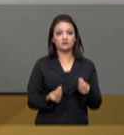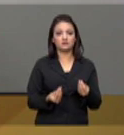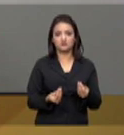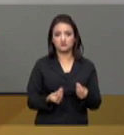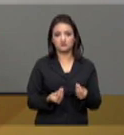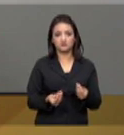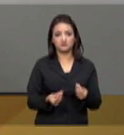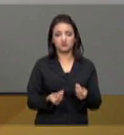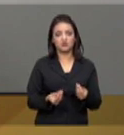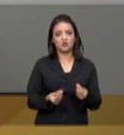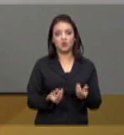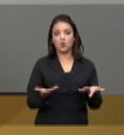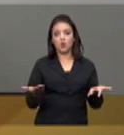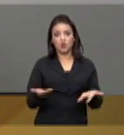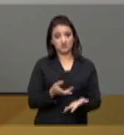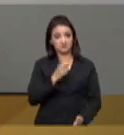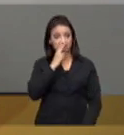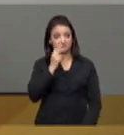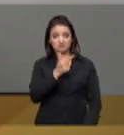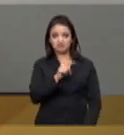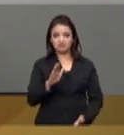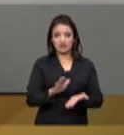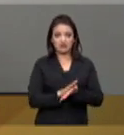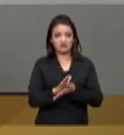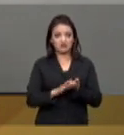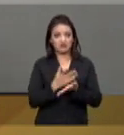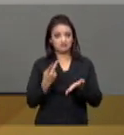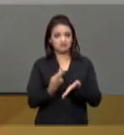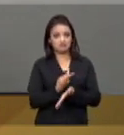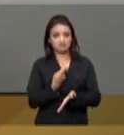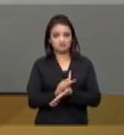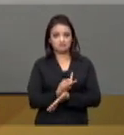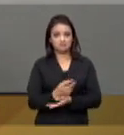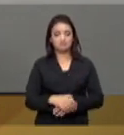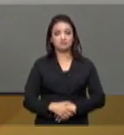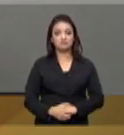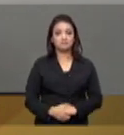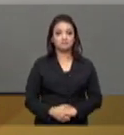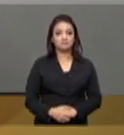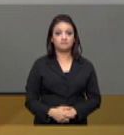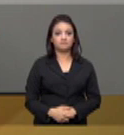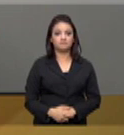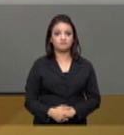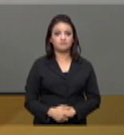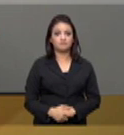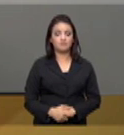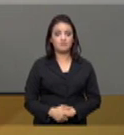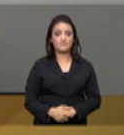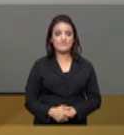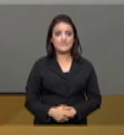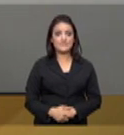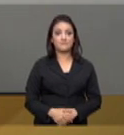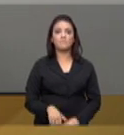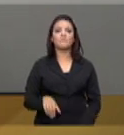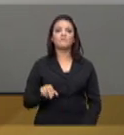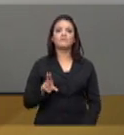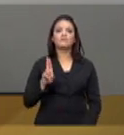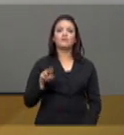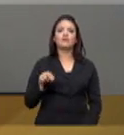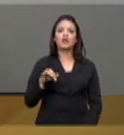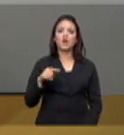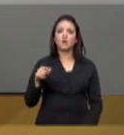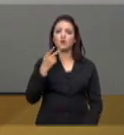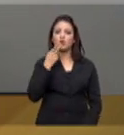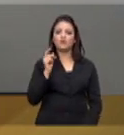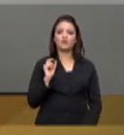de que não me parece que haja obscuridade neste item. A embargante aponta ainda que,